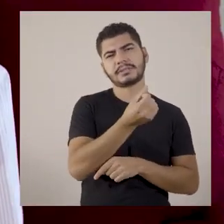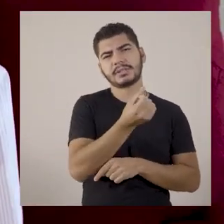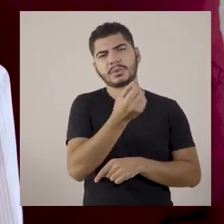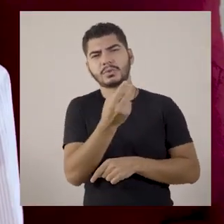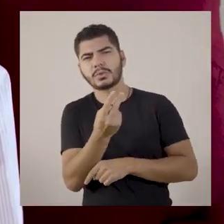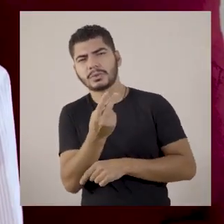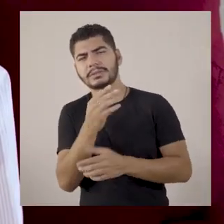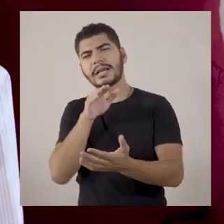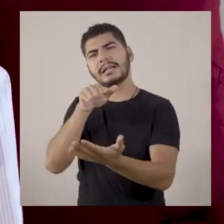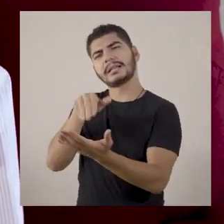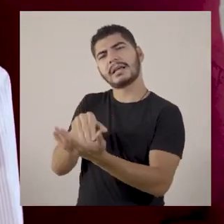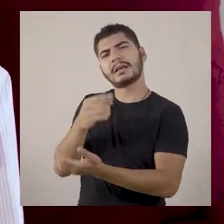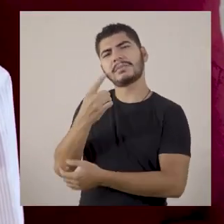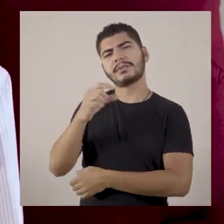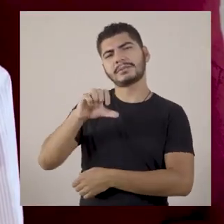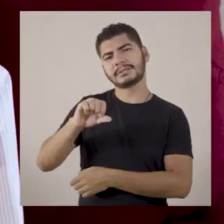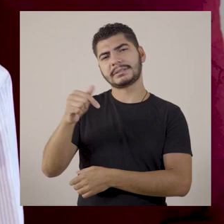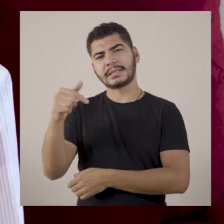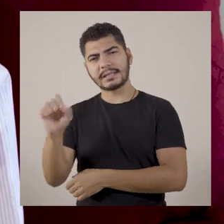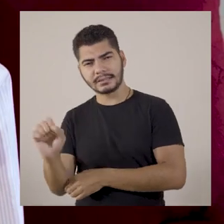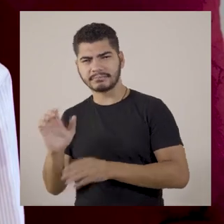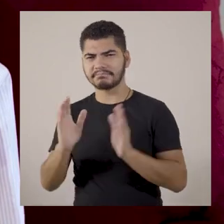62 até 70, por aí.